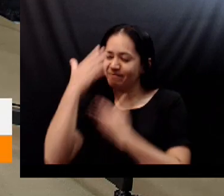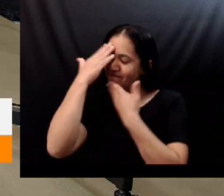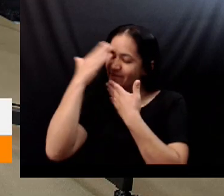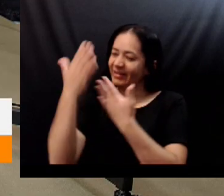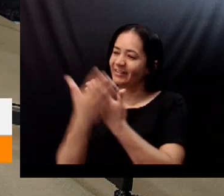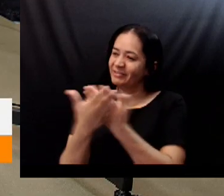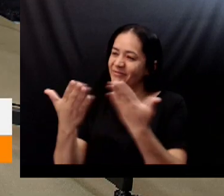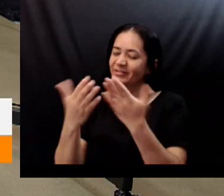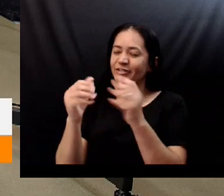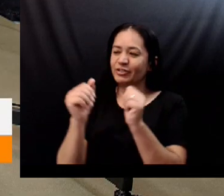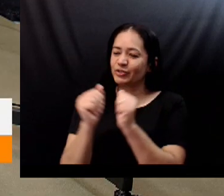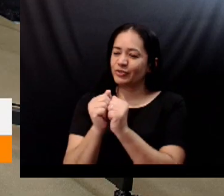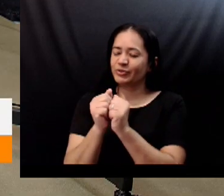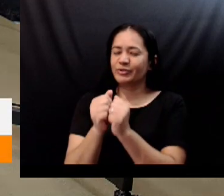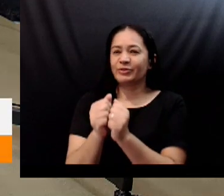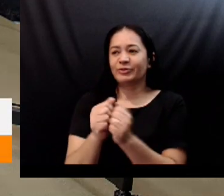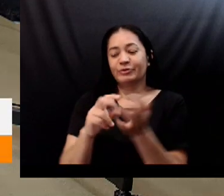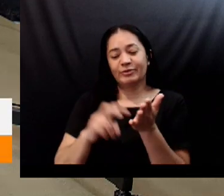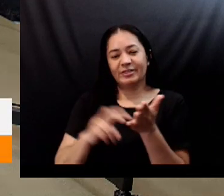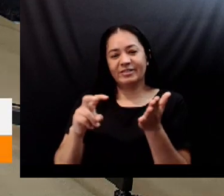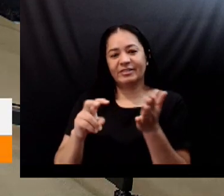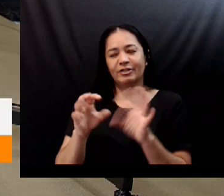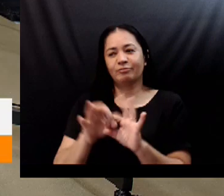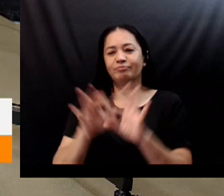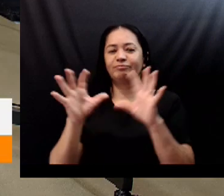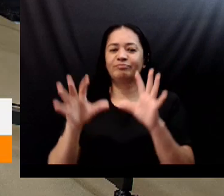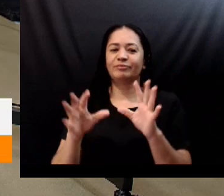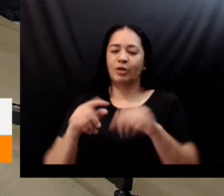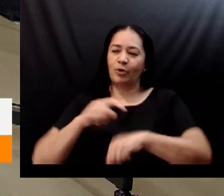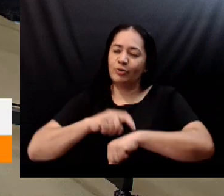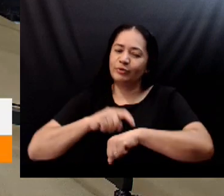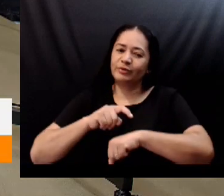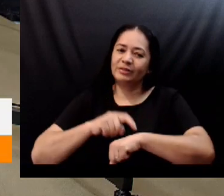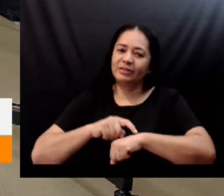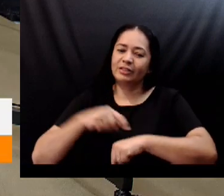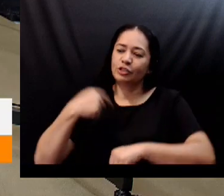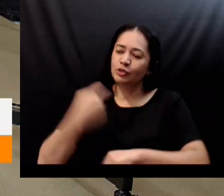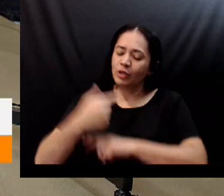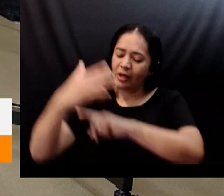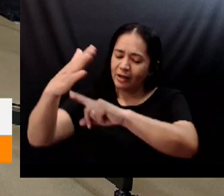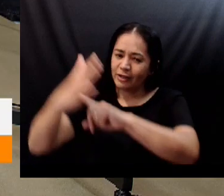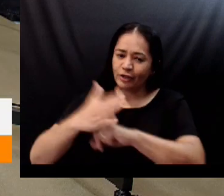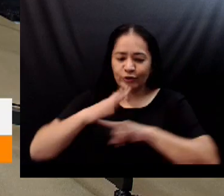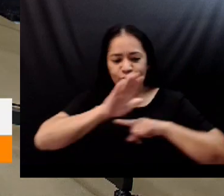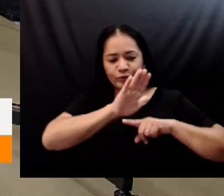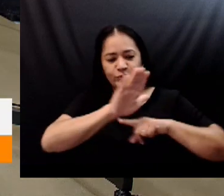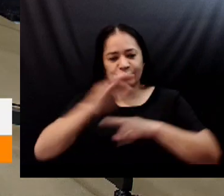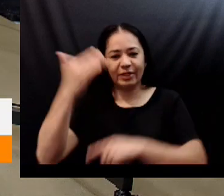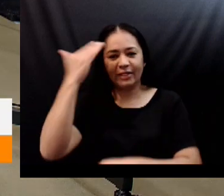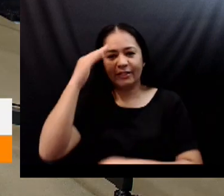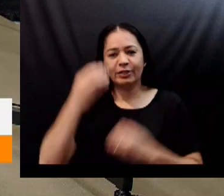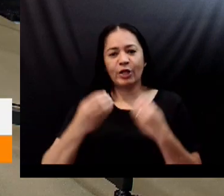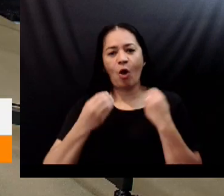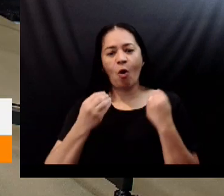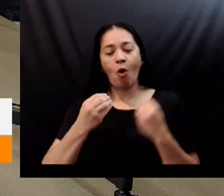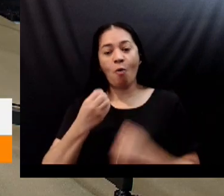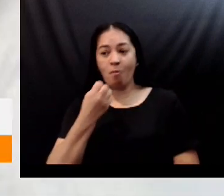com a gente, se disponibilizar aí de um tempo para nos ajudar a entender o quão bom é o tempo